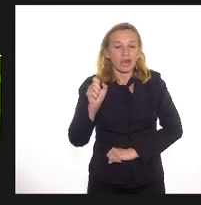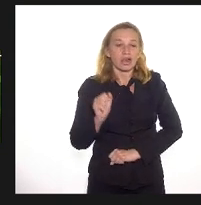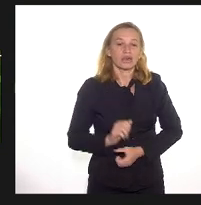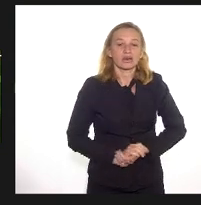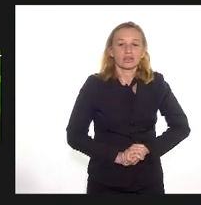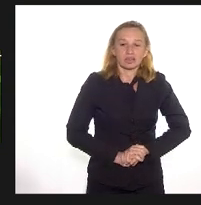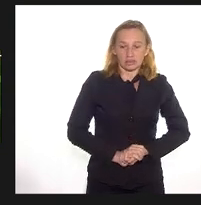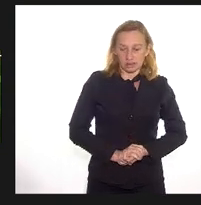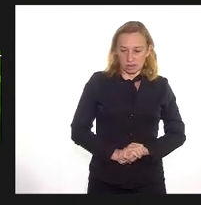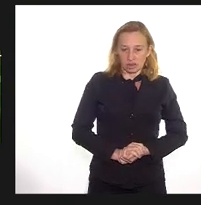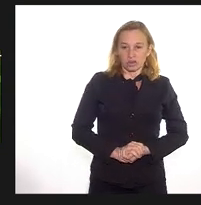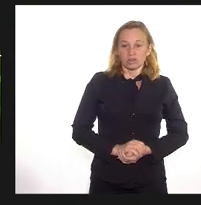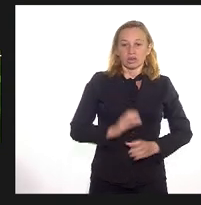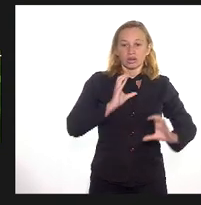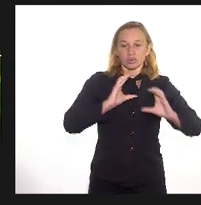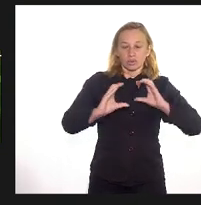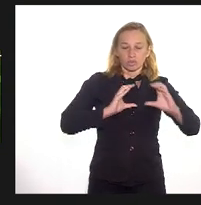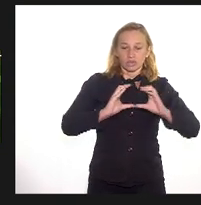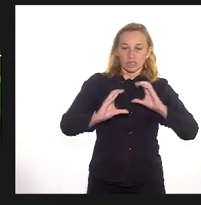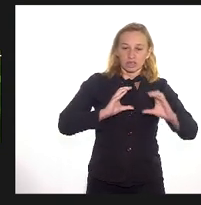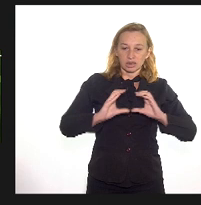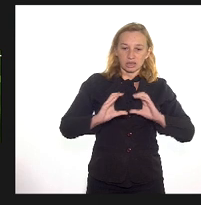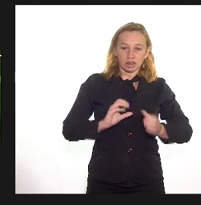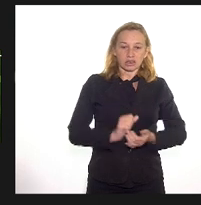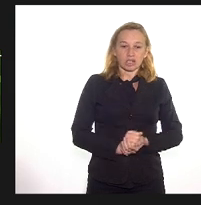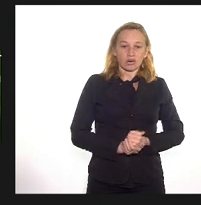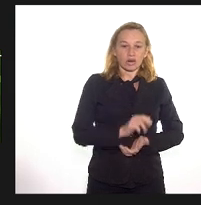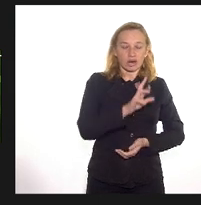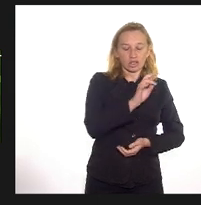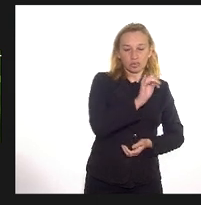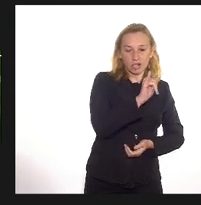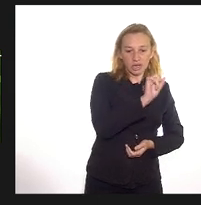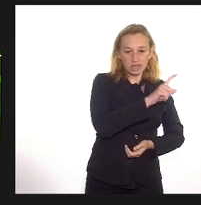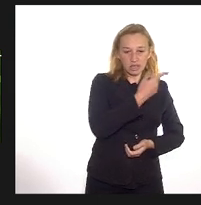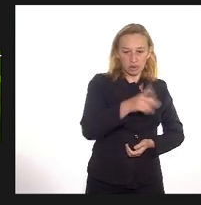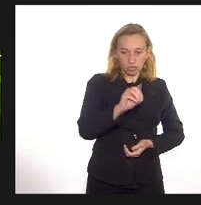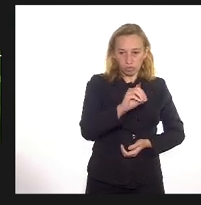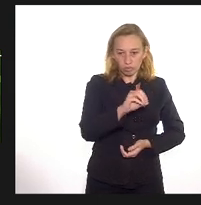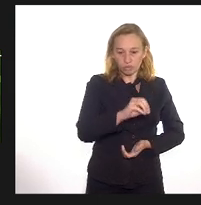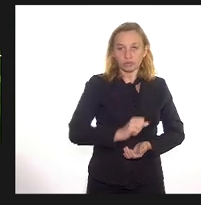lógica de comunicação entre remuneração e